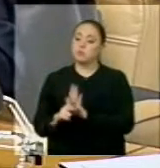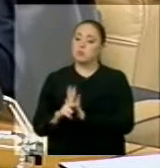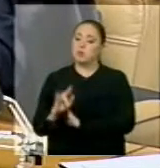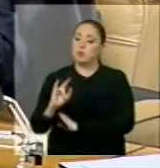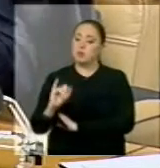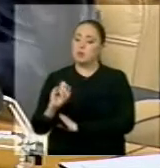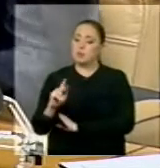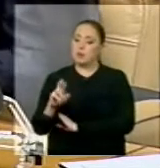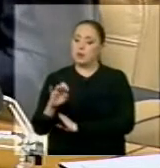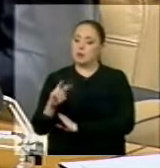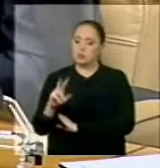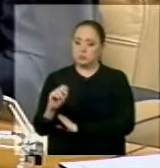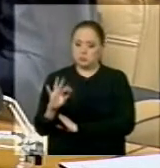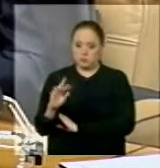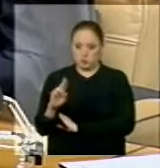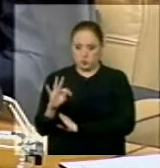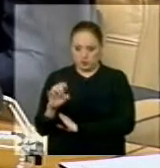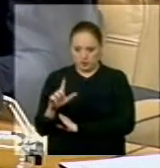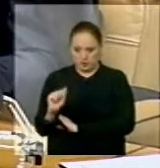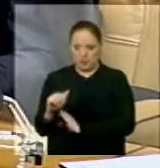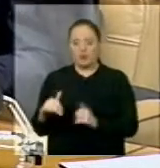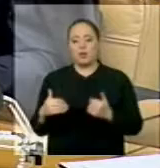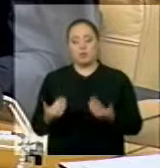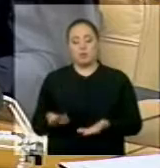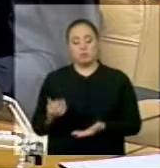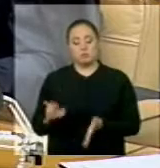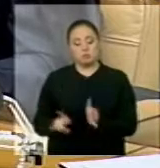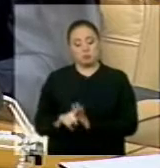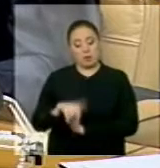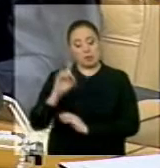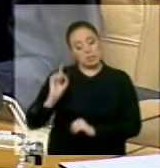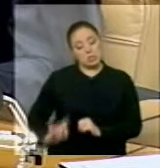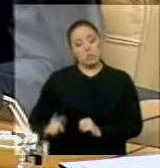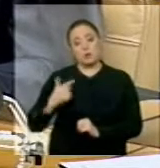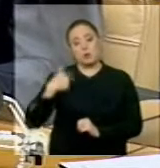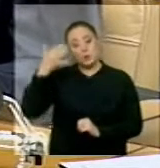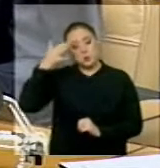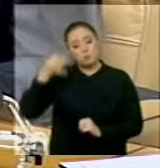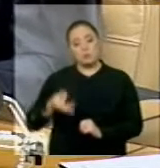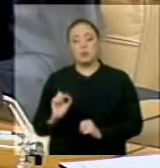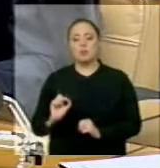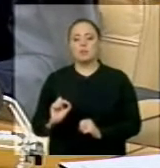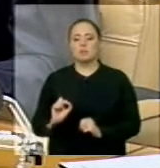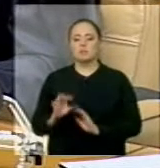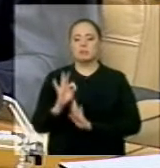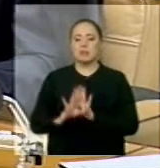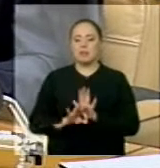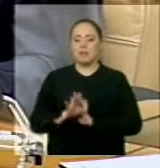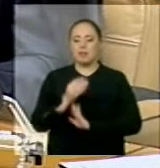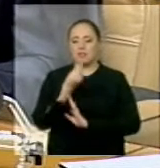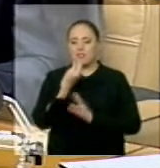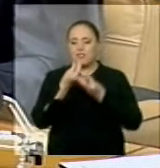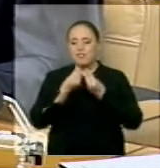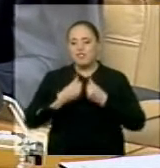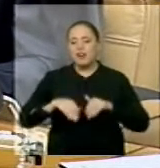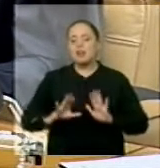também entendo, e a tutela desse direito compreendo fragilizada diante da